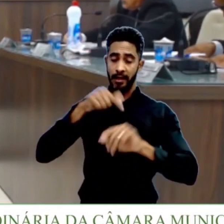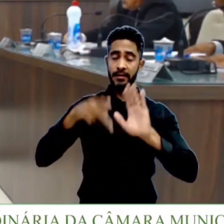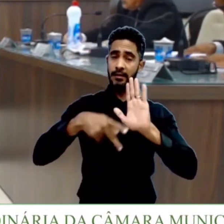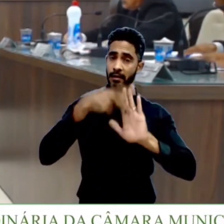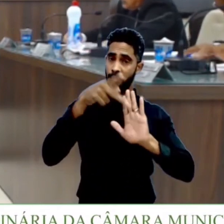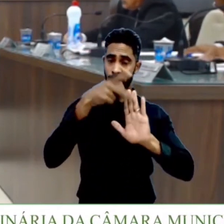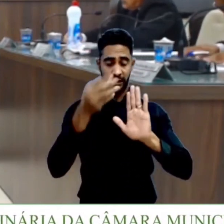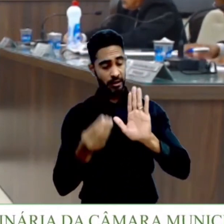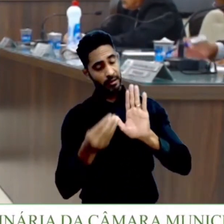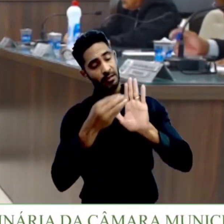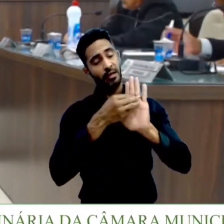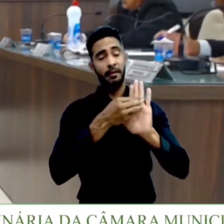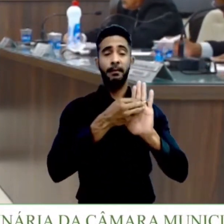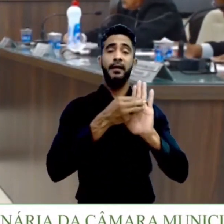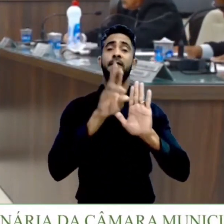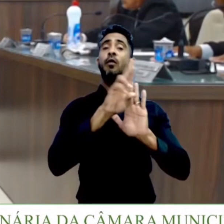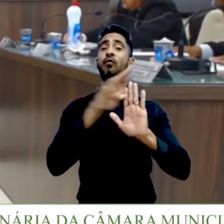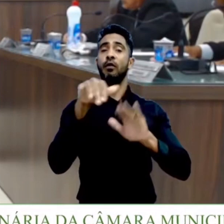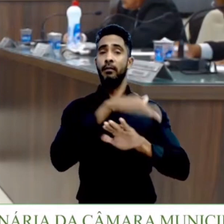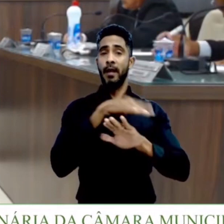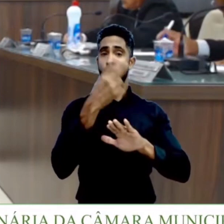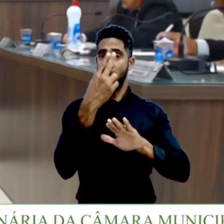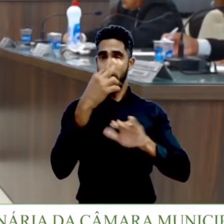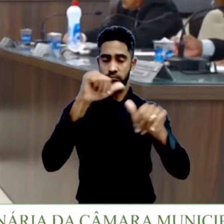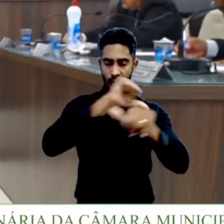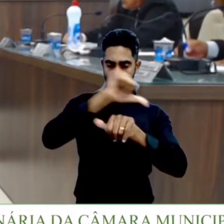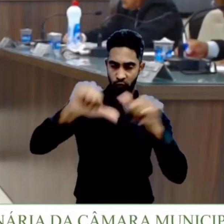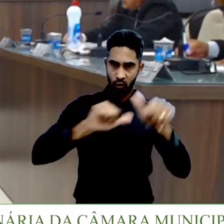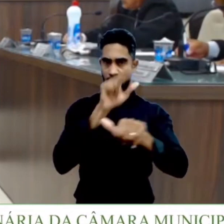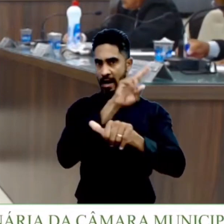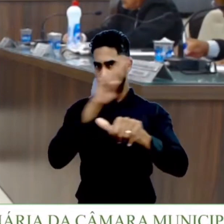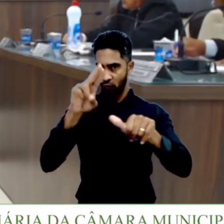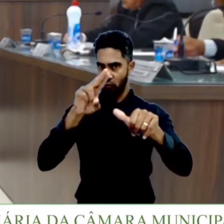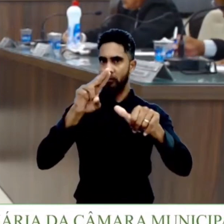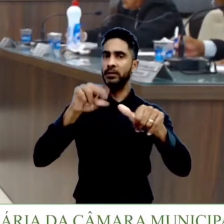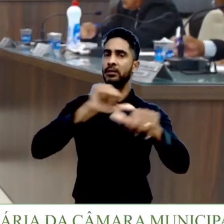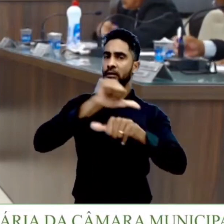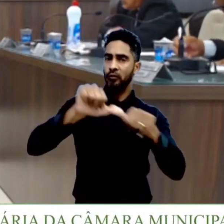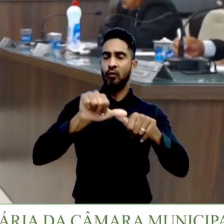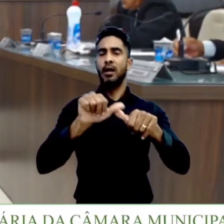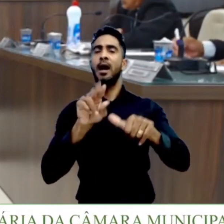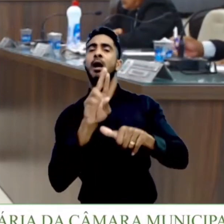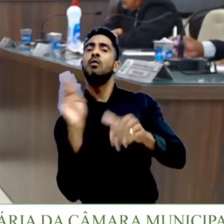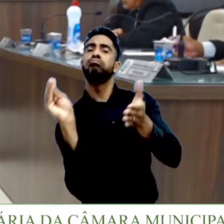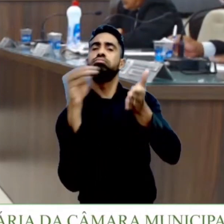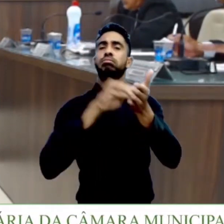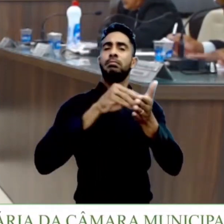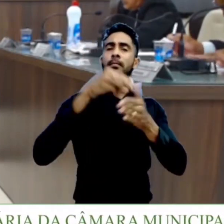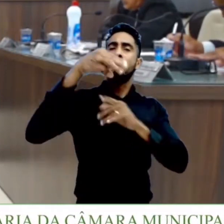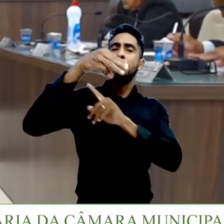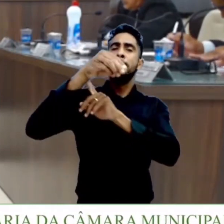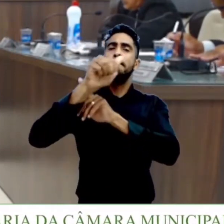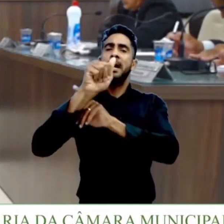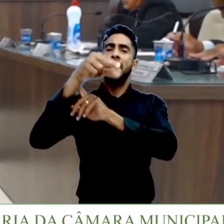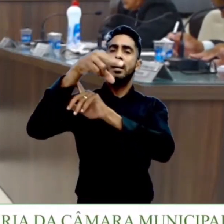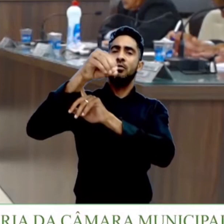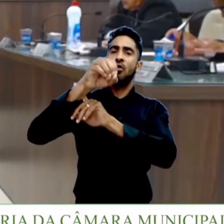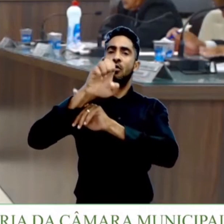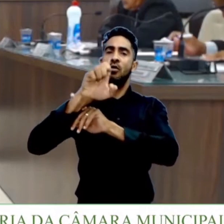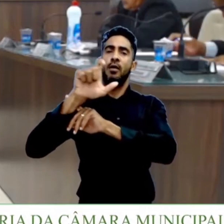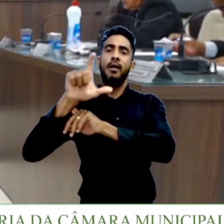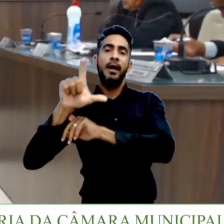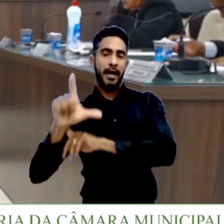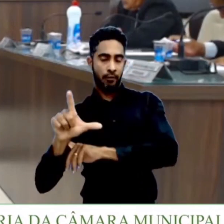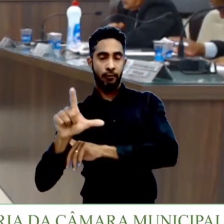em epígrafe dá denominação à Rua 1, localizada no bairro Rio Novo, de Rua Manuel Justino dos Santos.